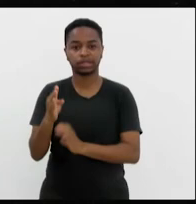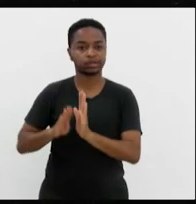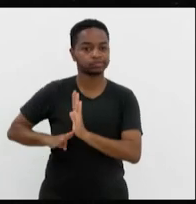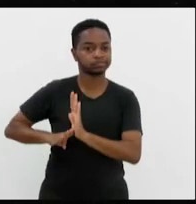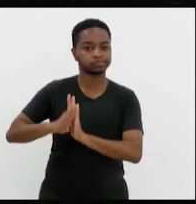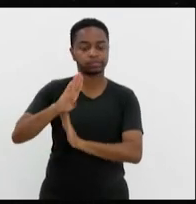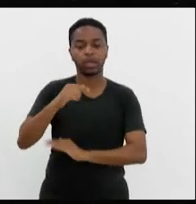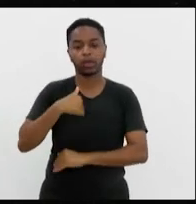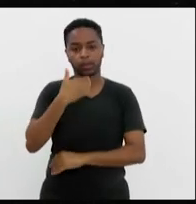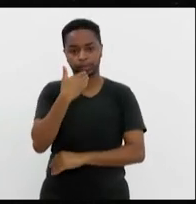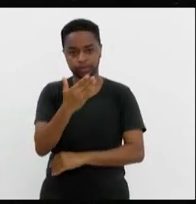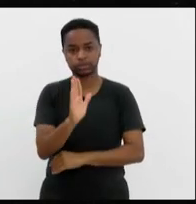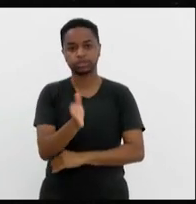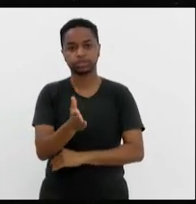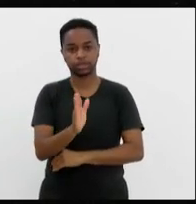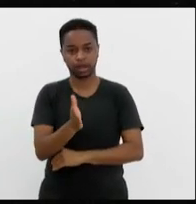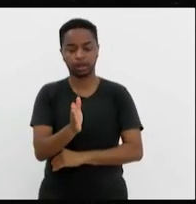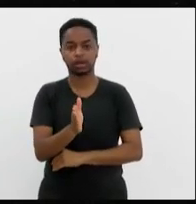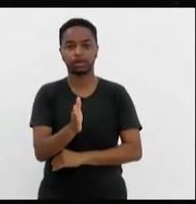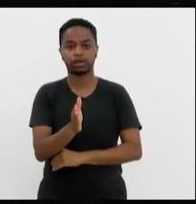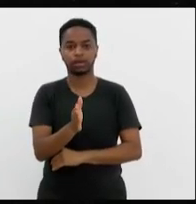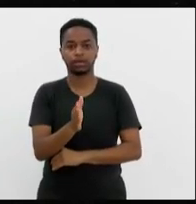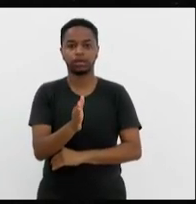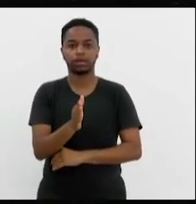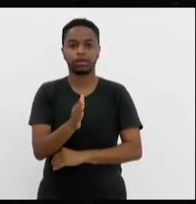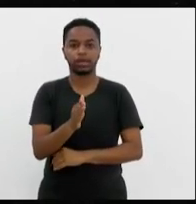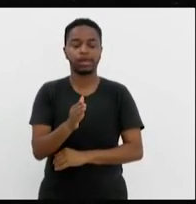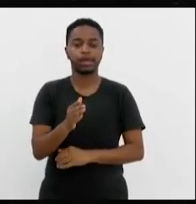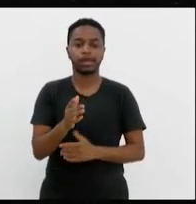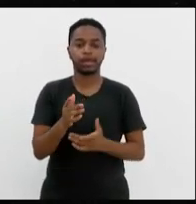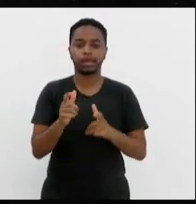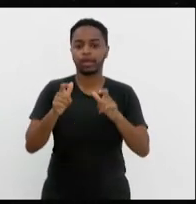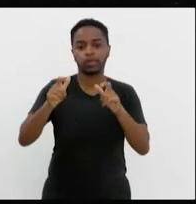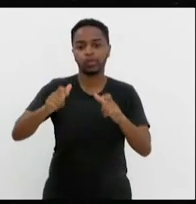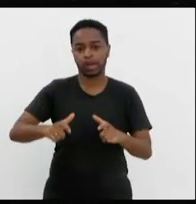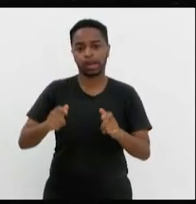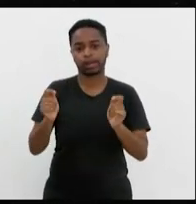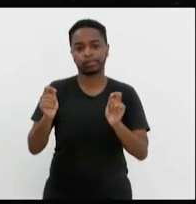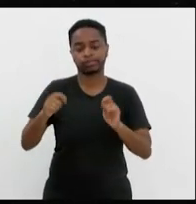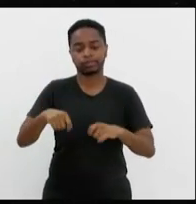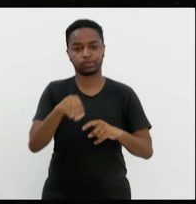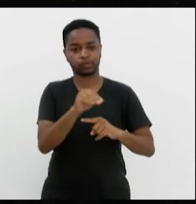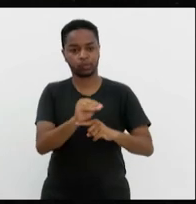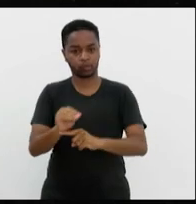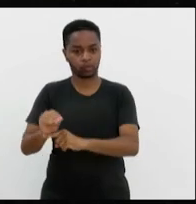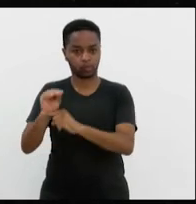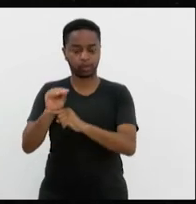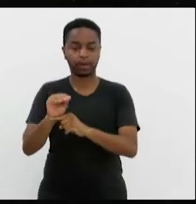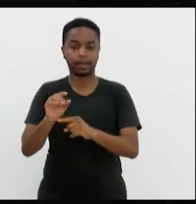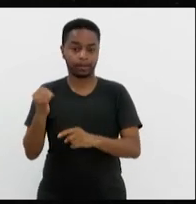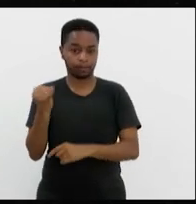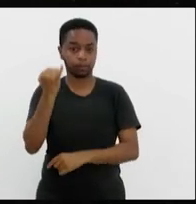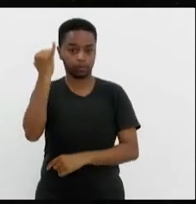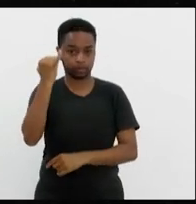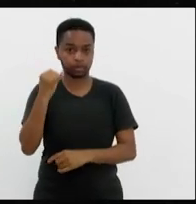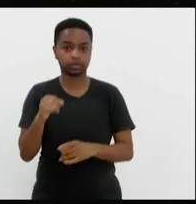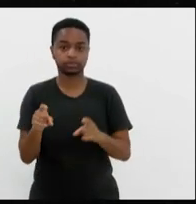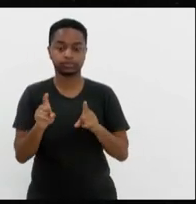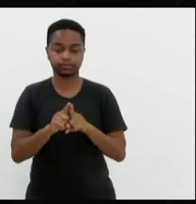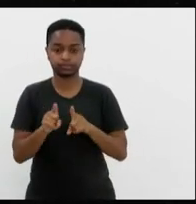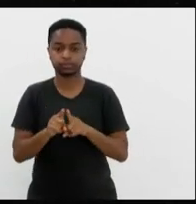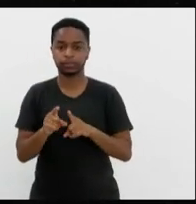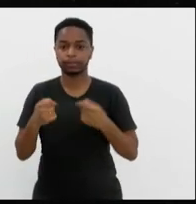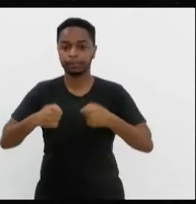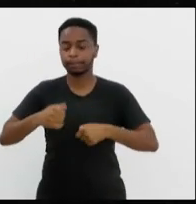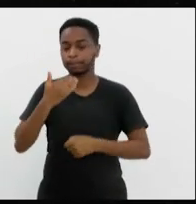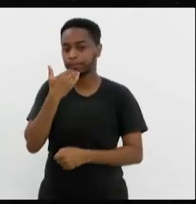indicação solicitando o aumento de base para hidratação, porque isso é muito importante. A gente está pedindo ao governo